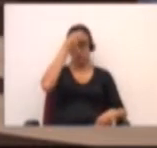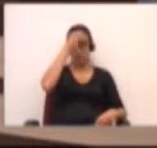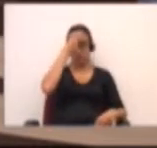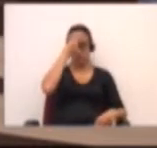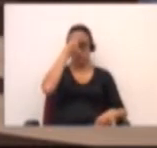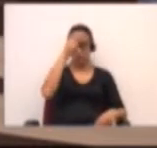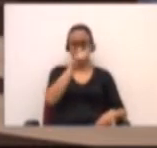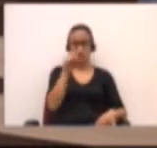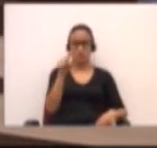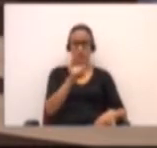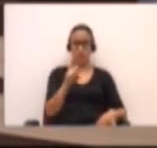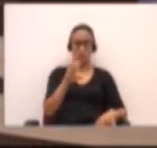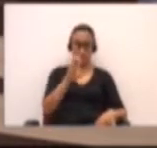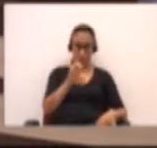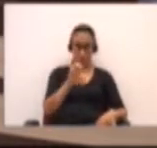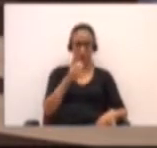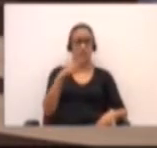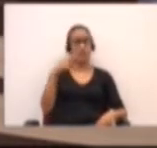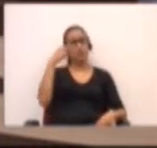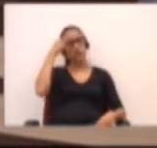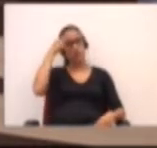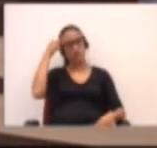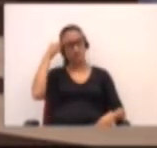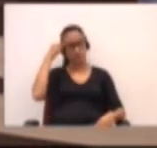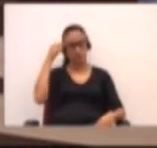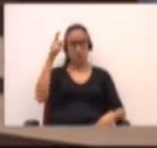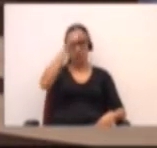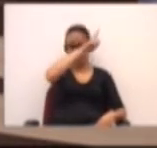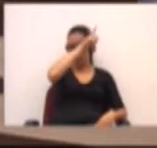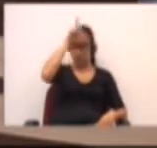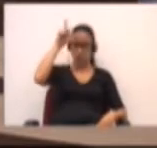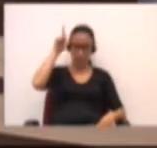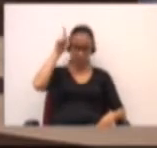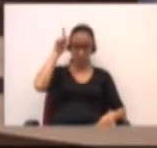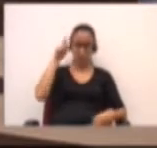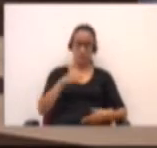Bernardo, Júlio César dos Santos, Luiz Fernando Silveira.